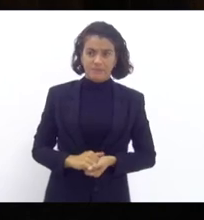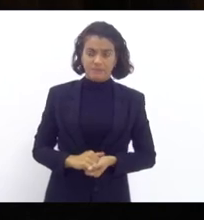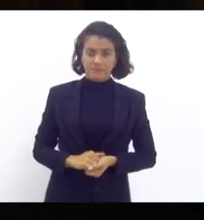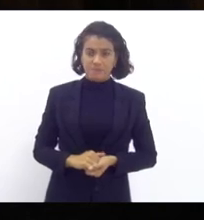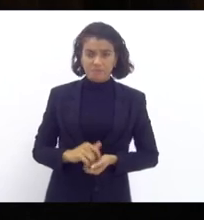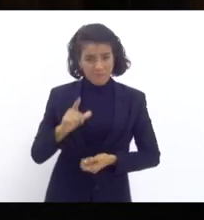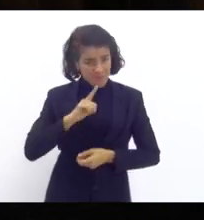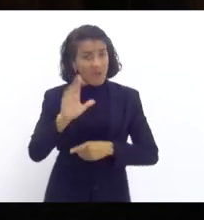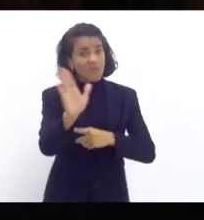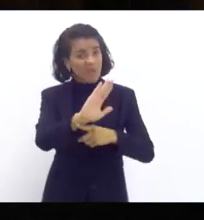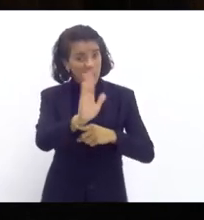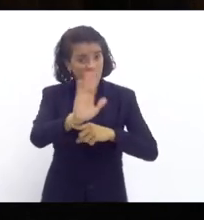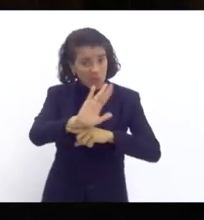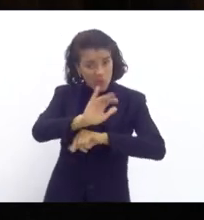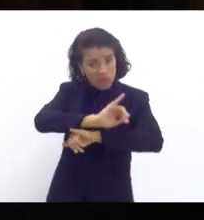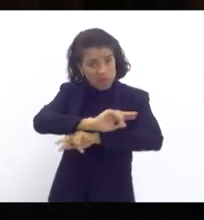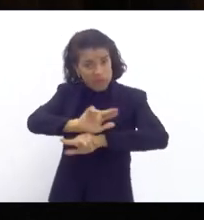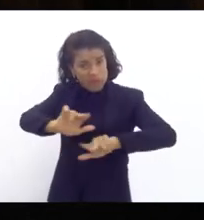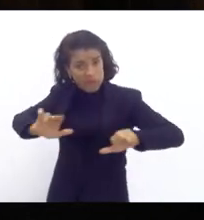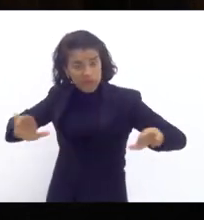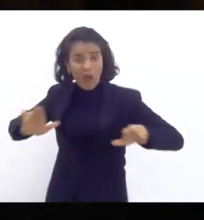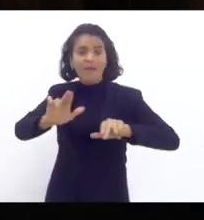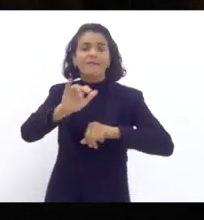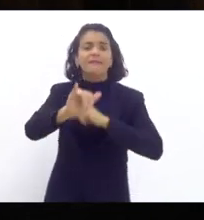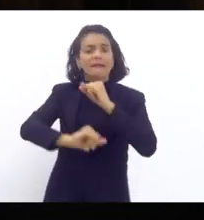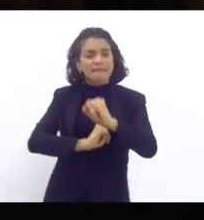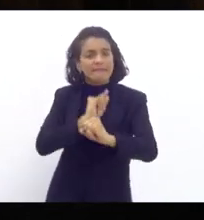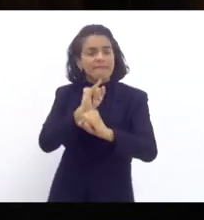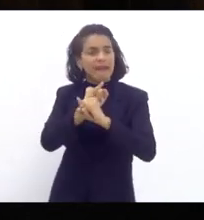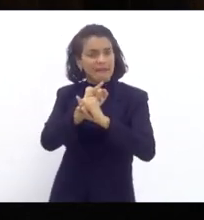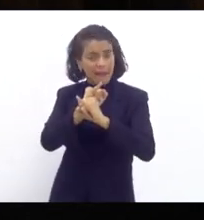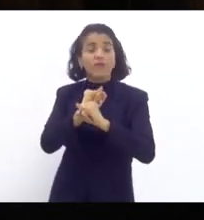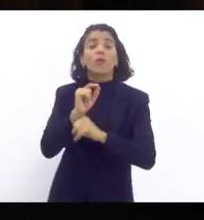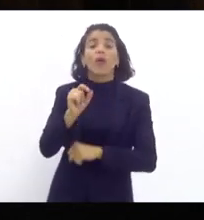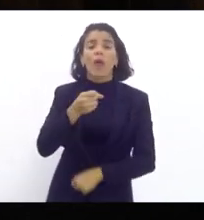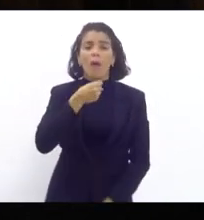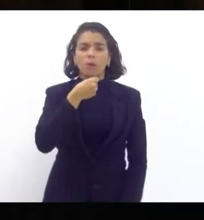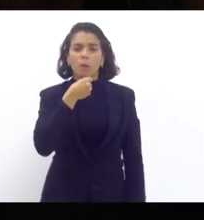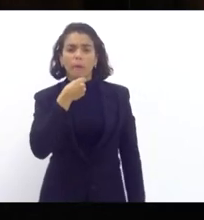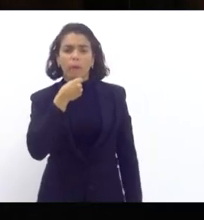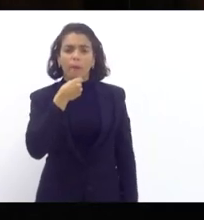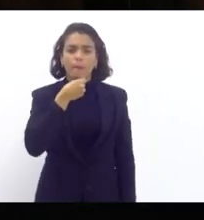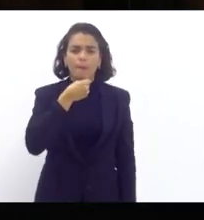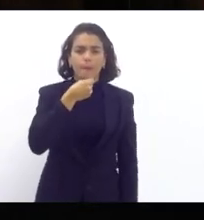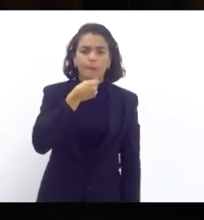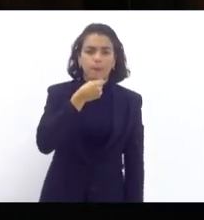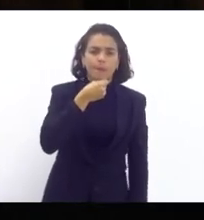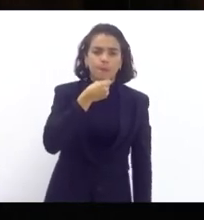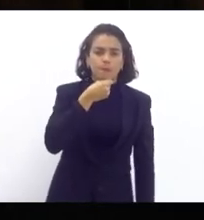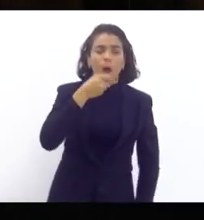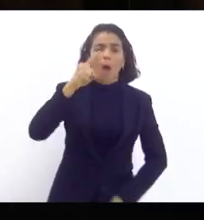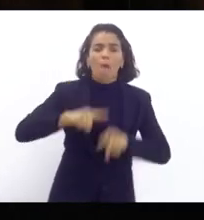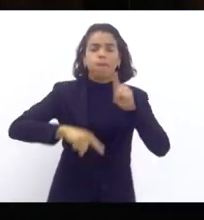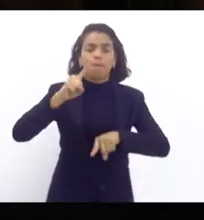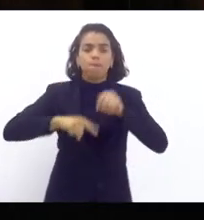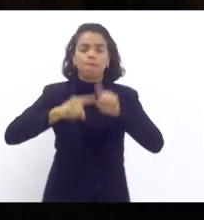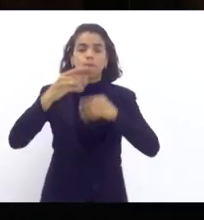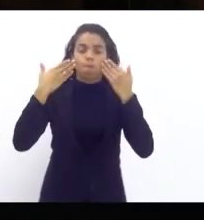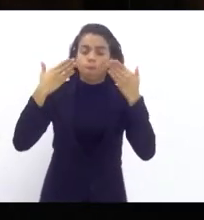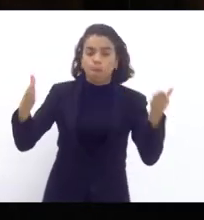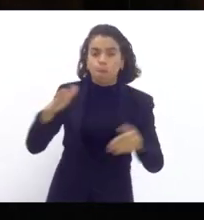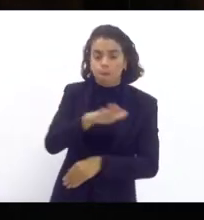Tem vídeos na internet desse prefeito, inclusive, usando o microfone e falando palavrões na frente